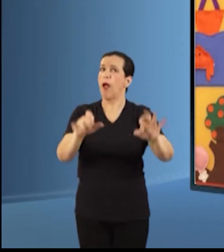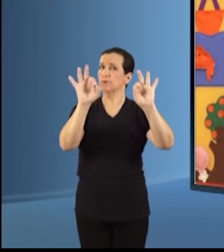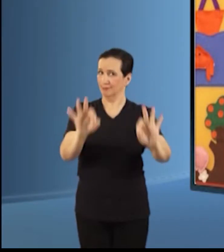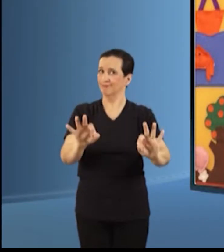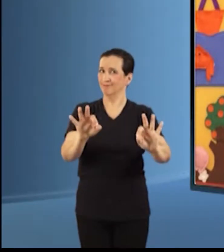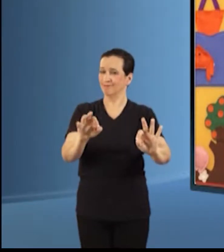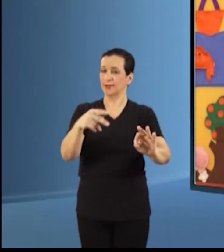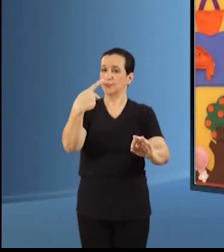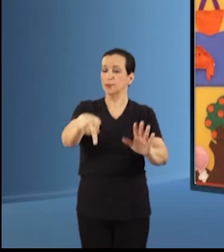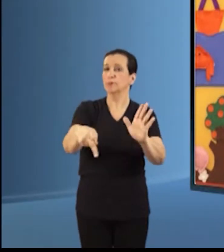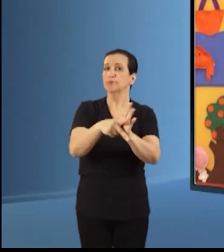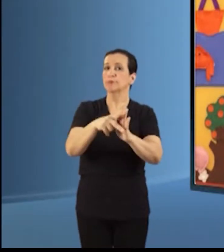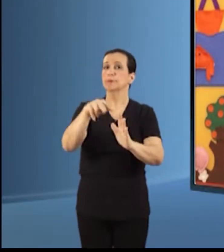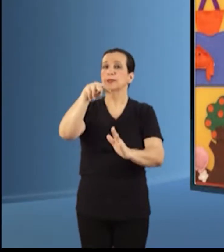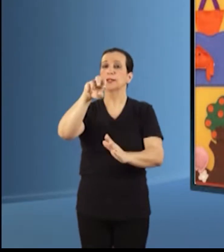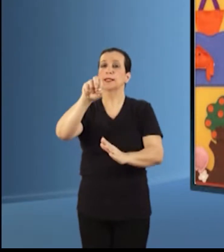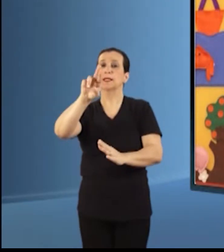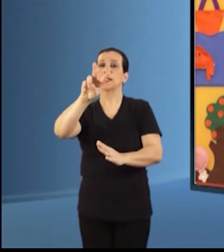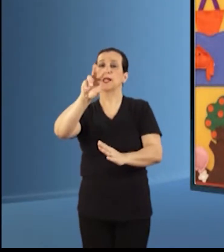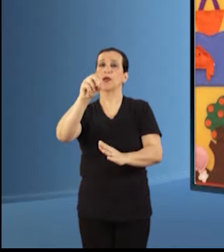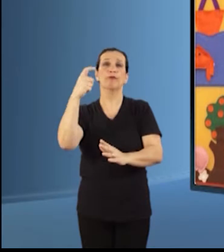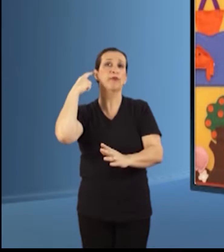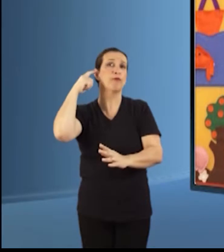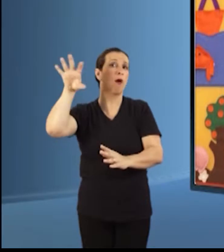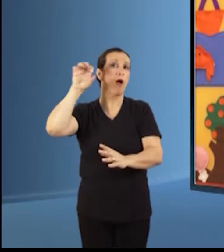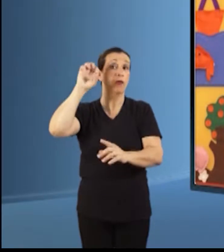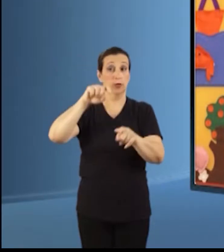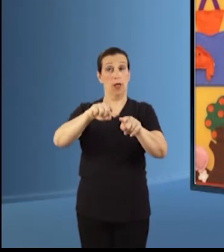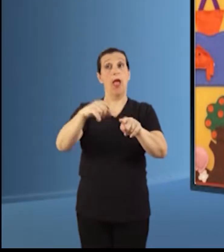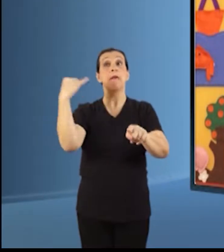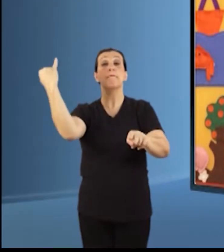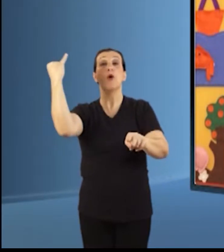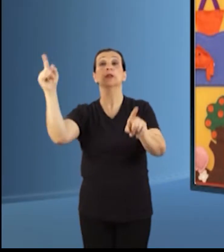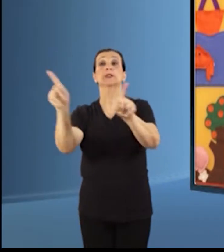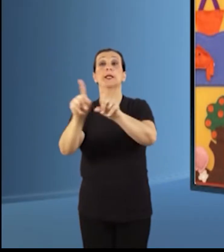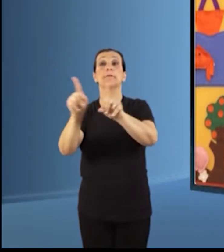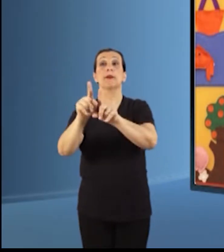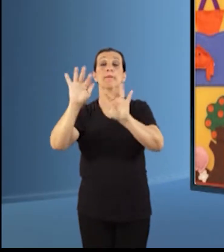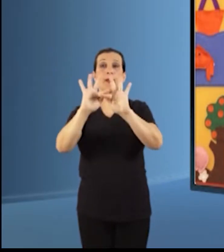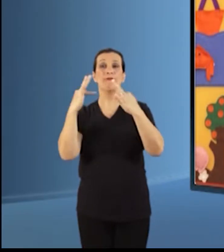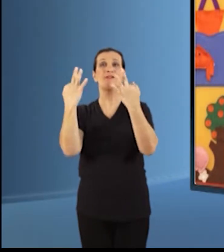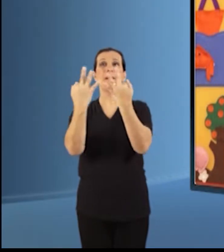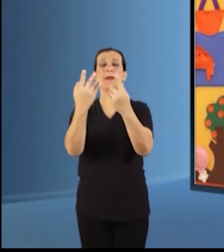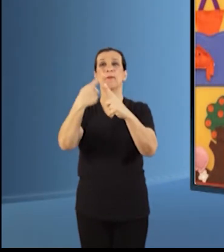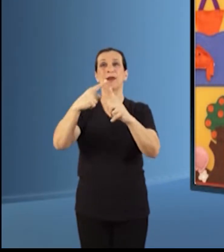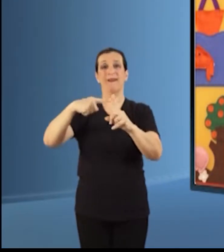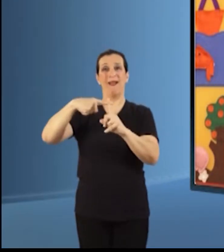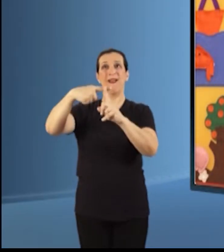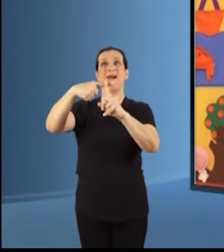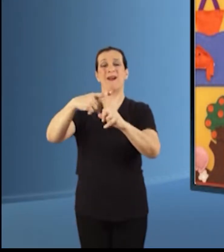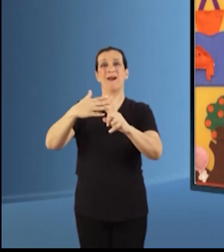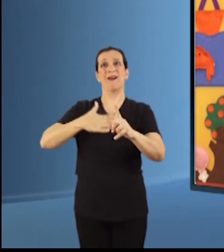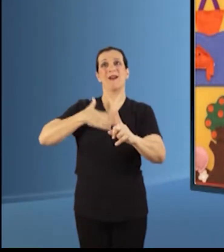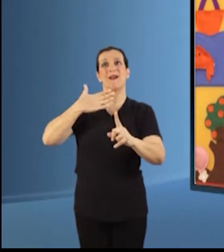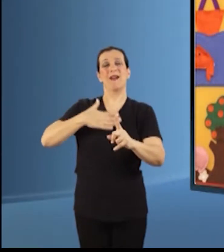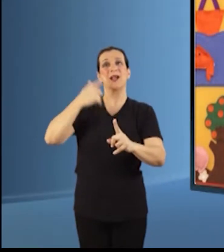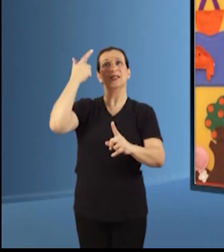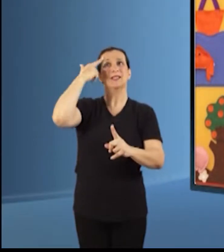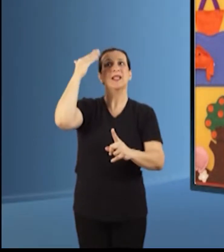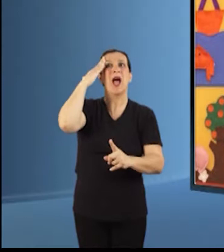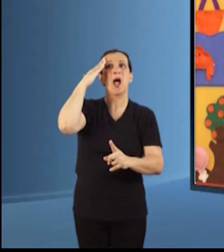lugar certo do nervo auditivo. É importante para a família, porque já é uma estimulação positiva